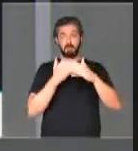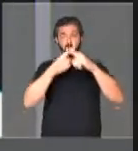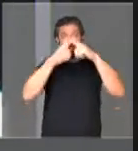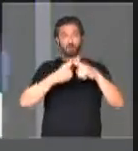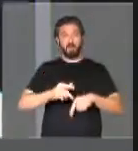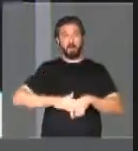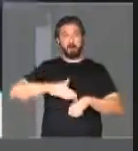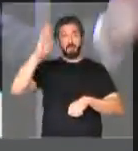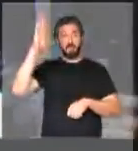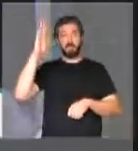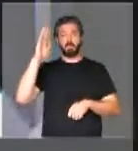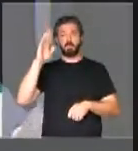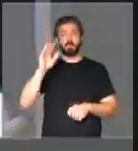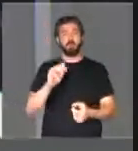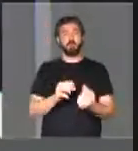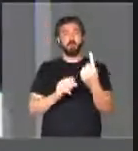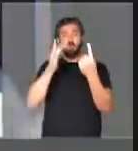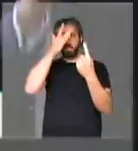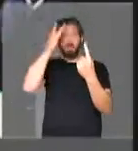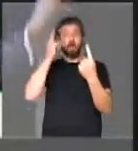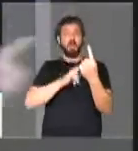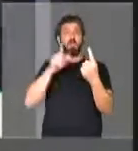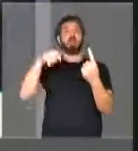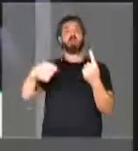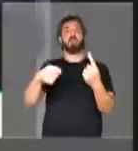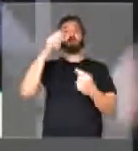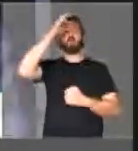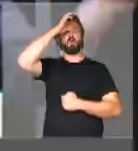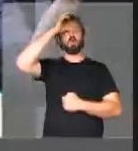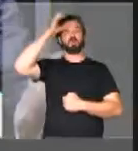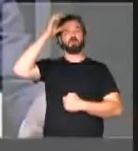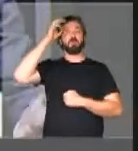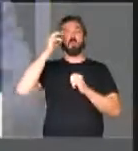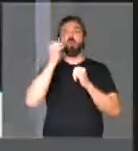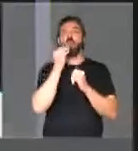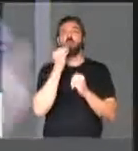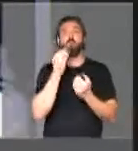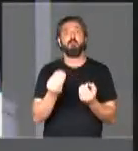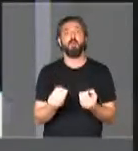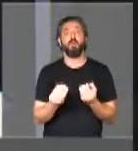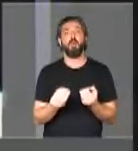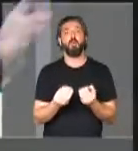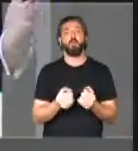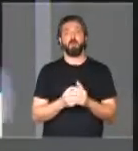a concorrência, só uma pessoa ganha, é o consumidor. É óbvio